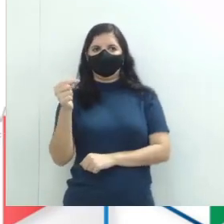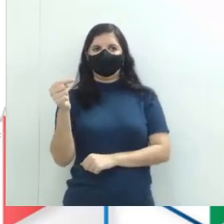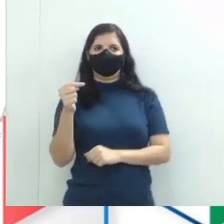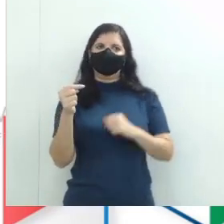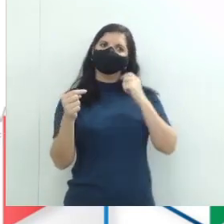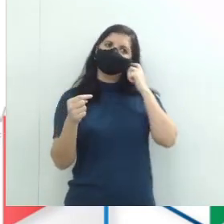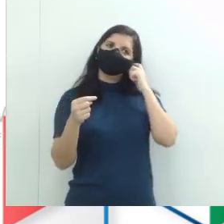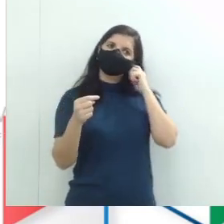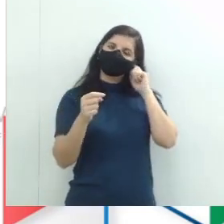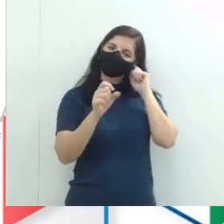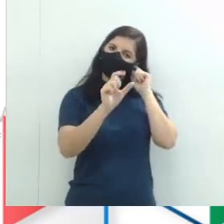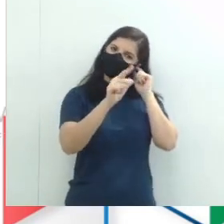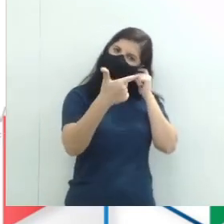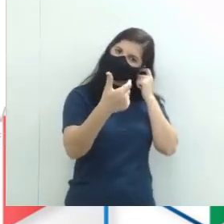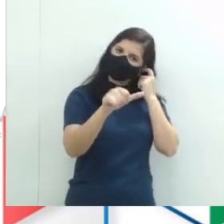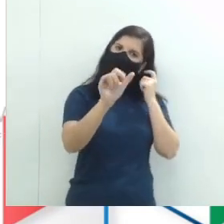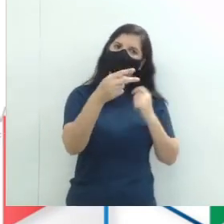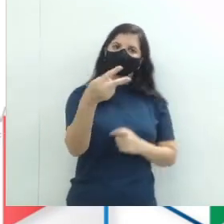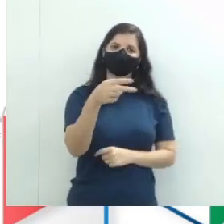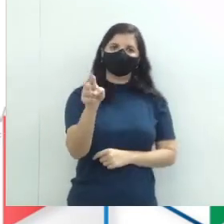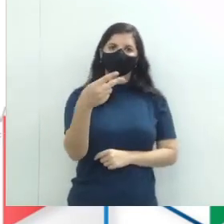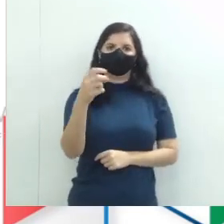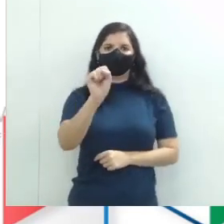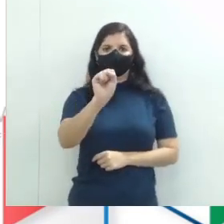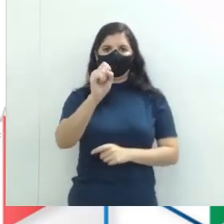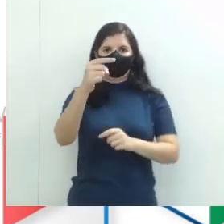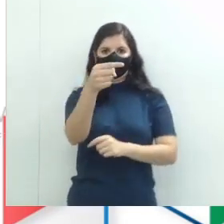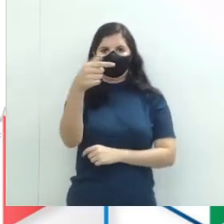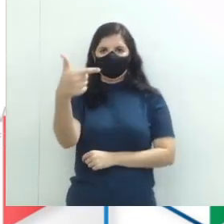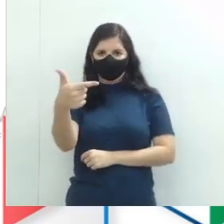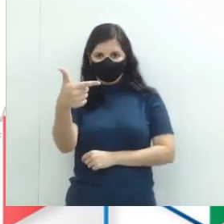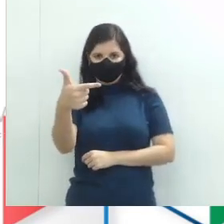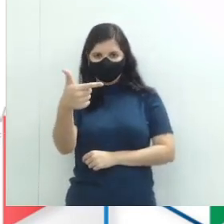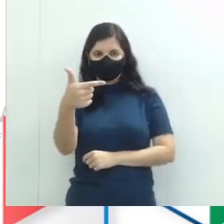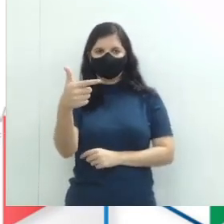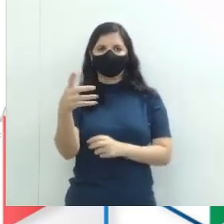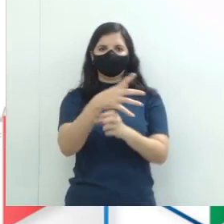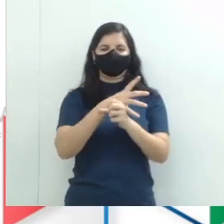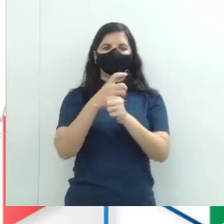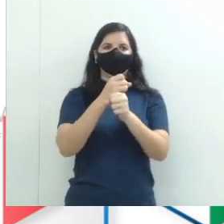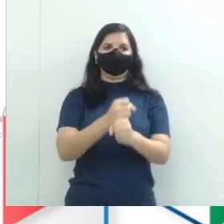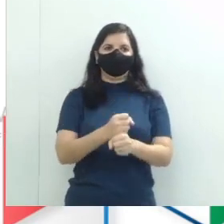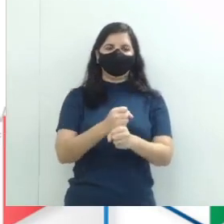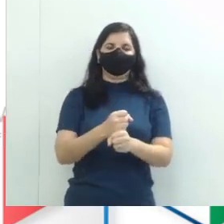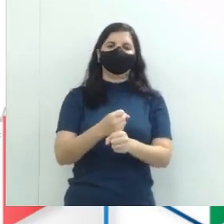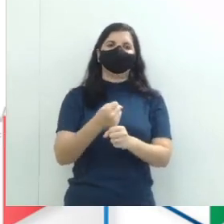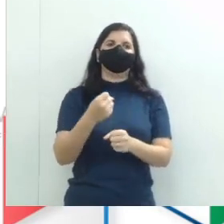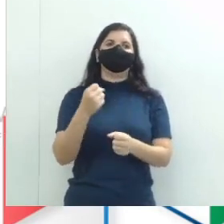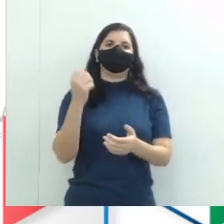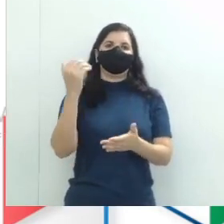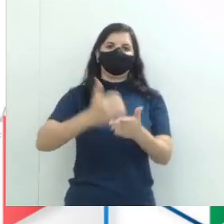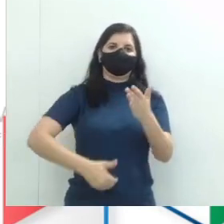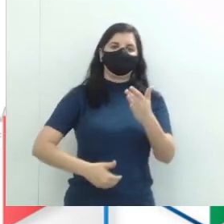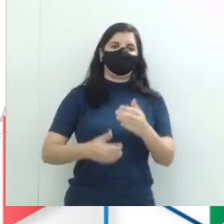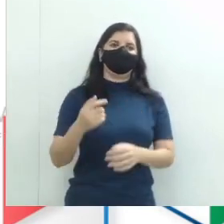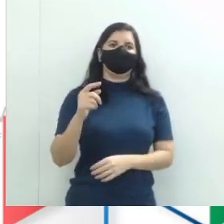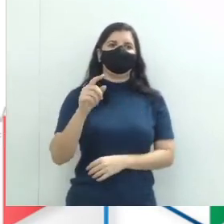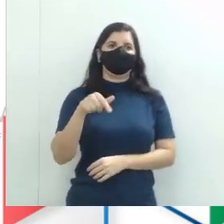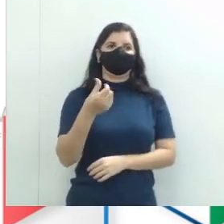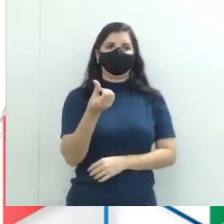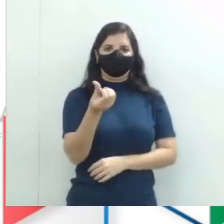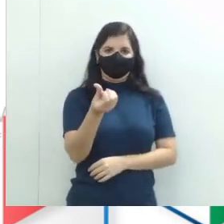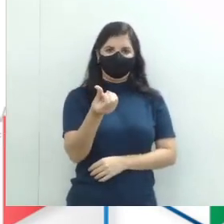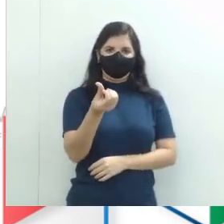2. Fica 2y igual a 8 menos 2. Quanto é 8 menos 2? Isso,